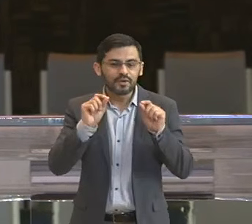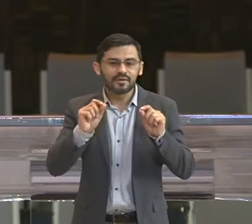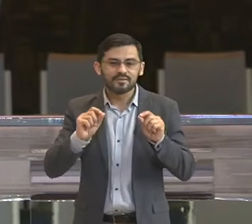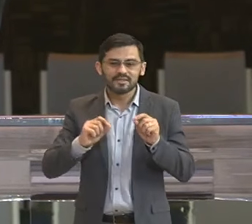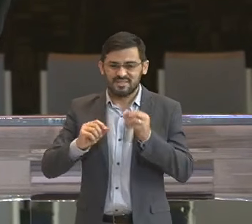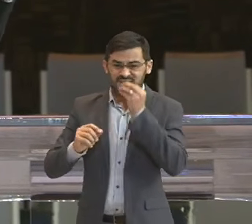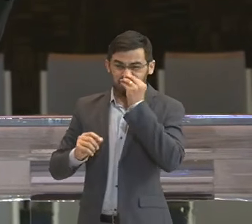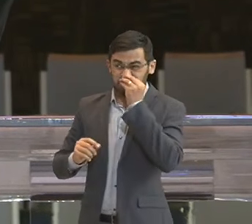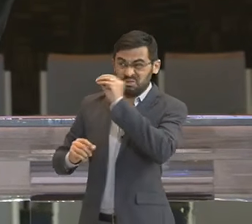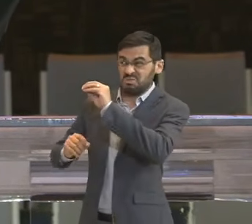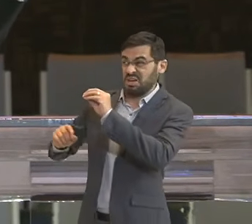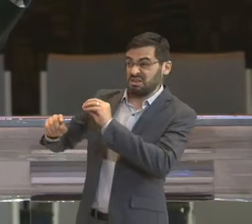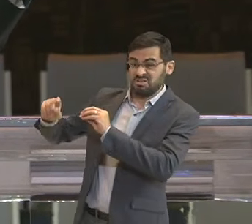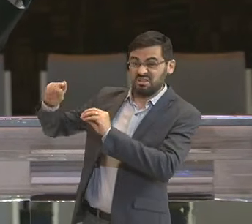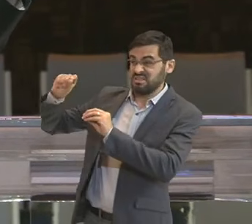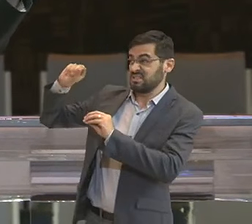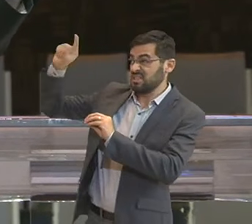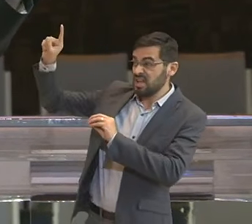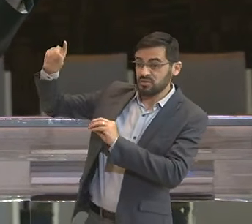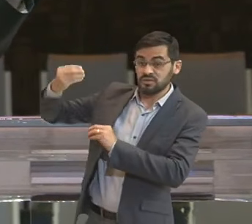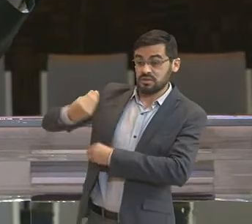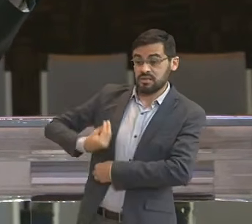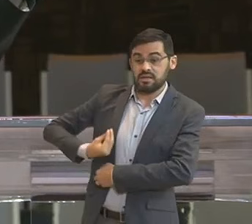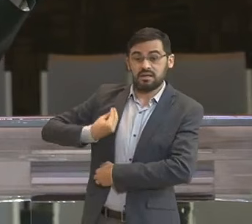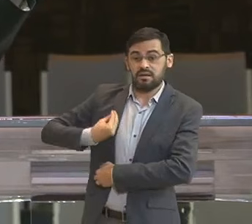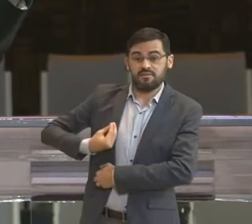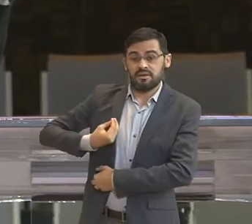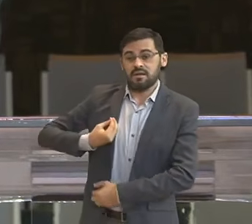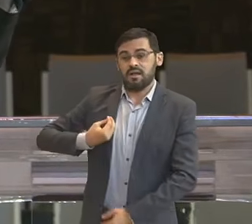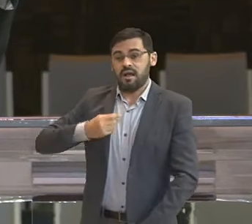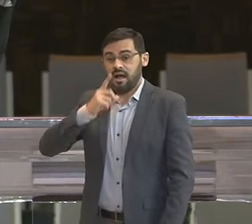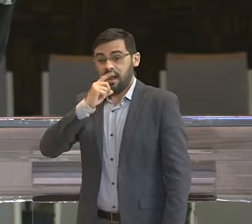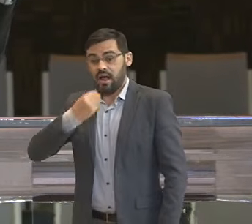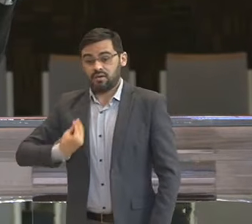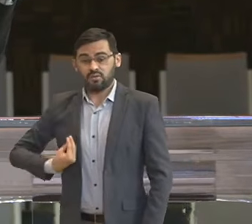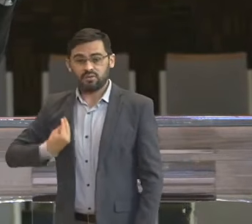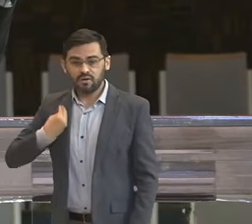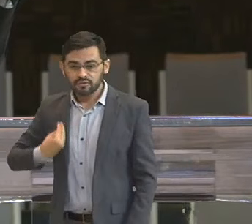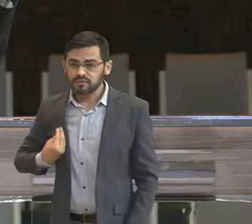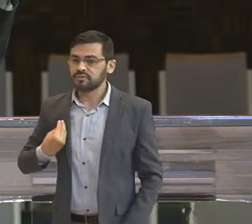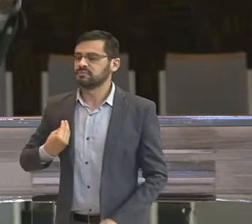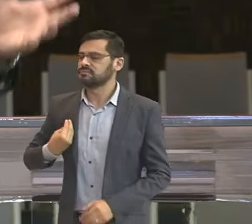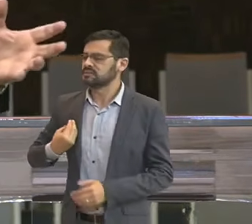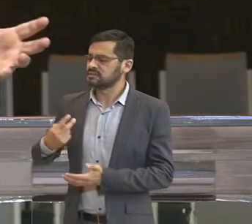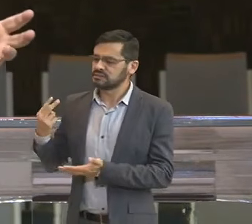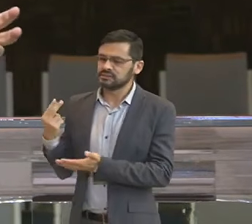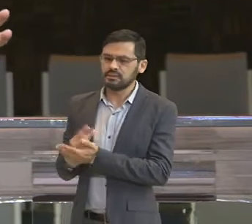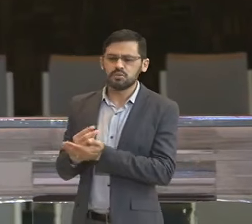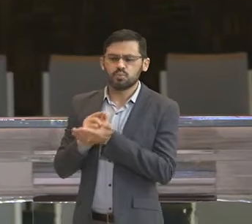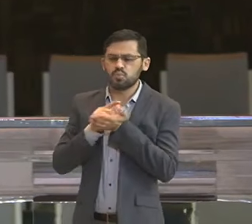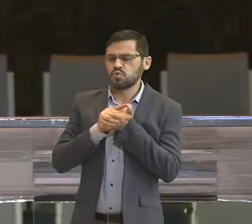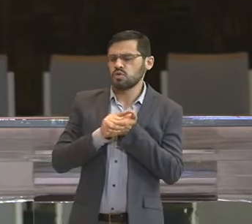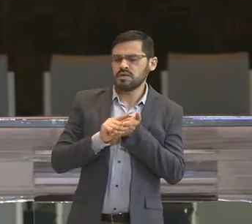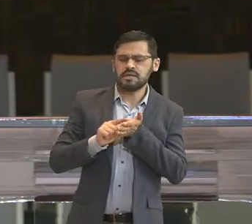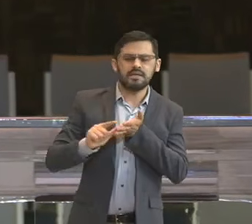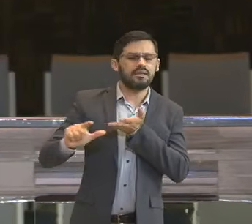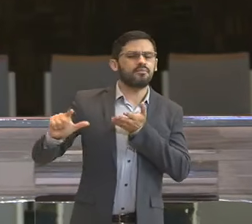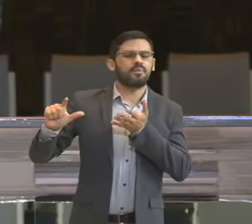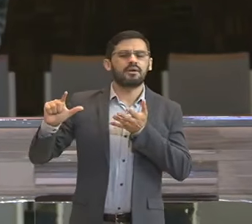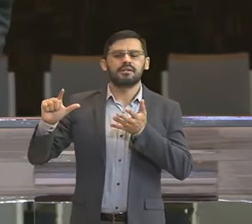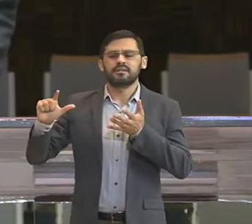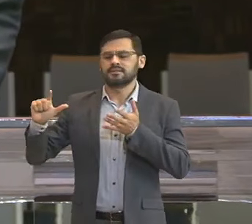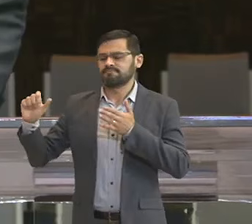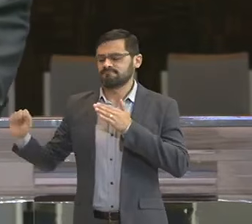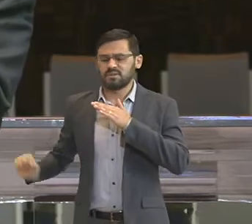a fonte de água viva, a fonte que é limpa,